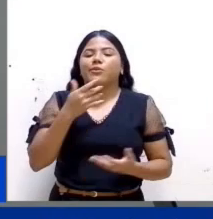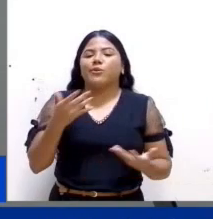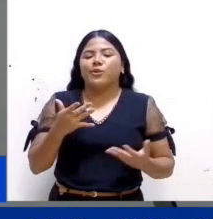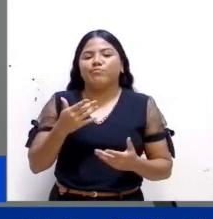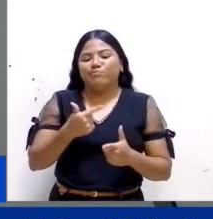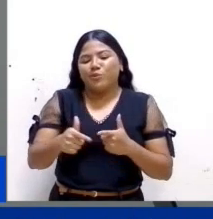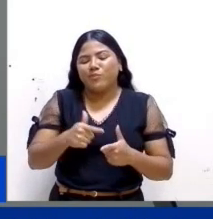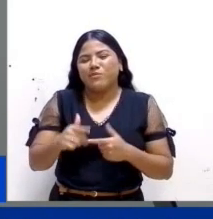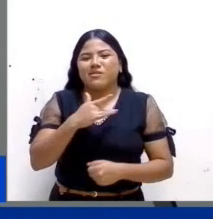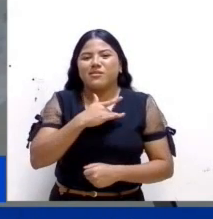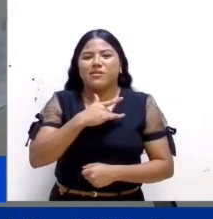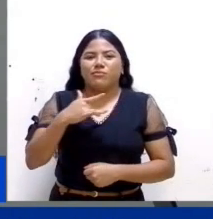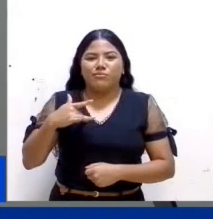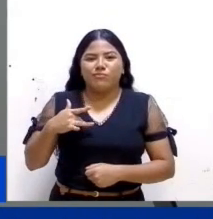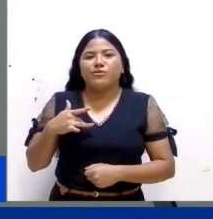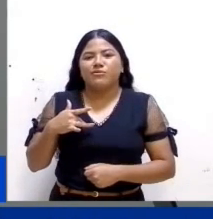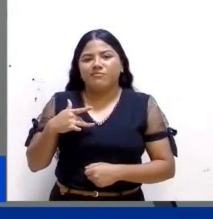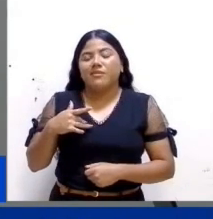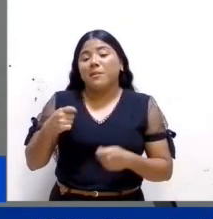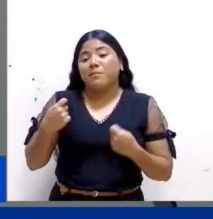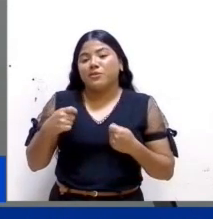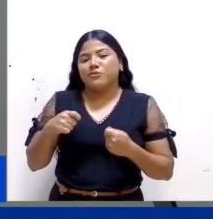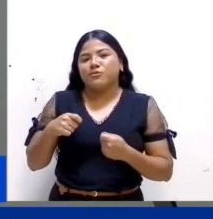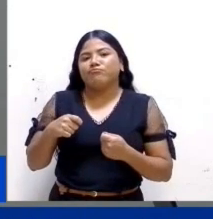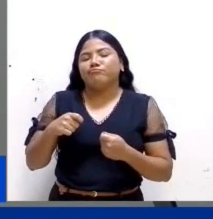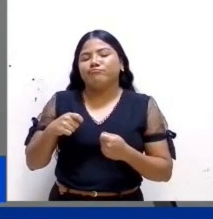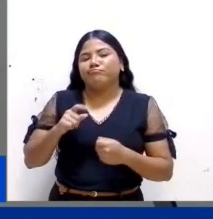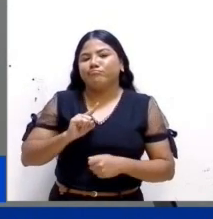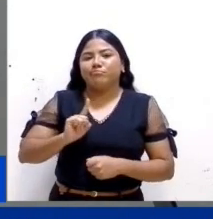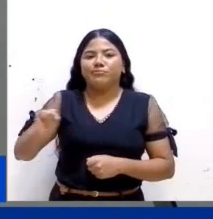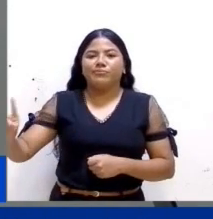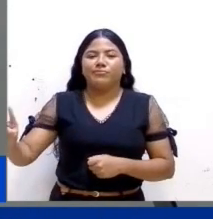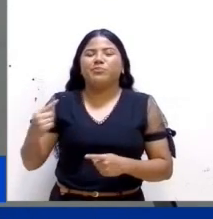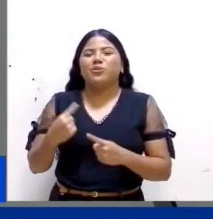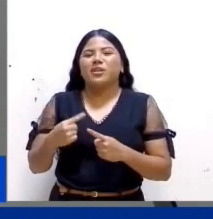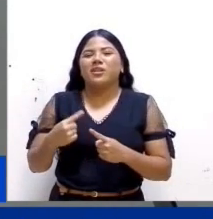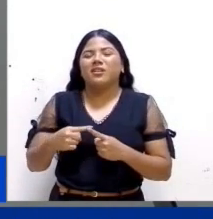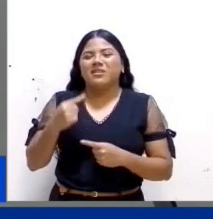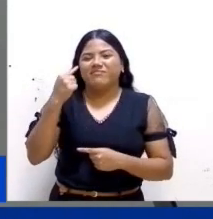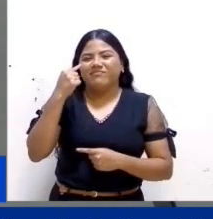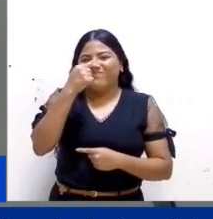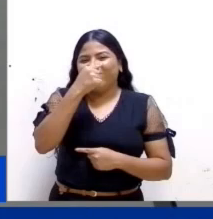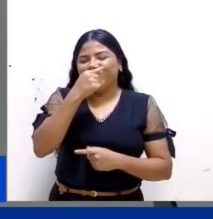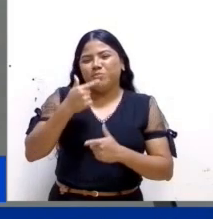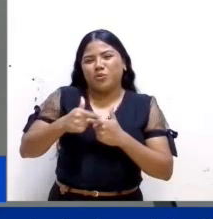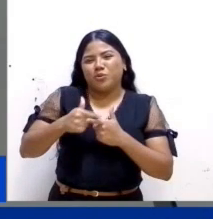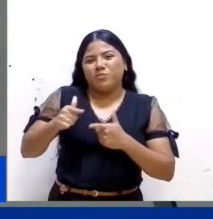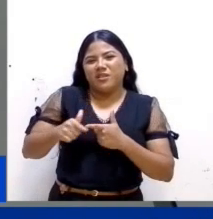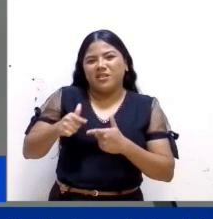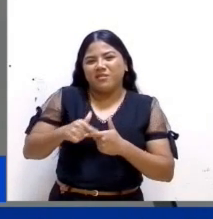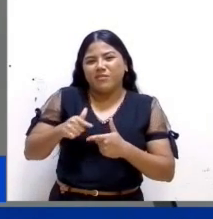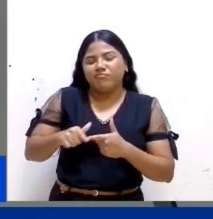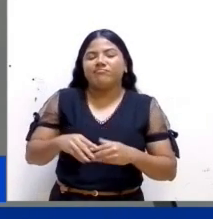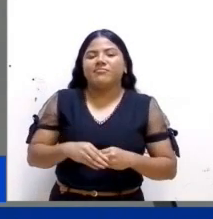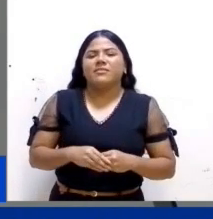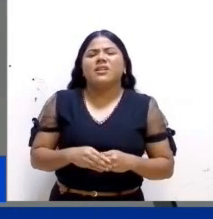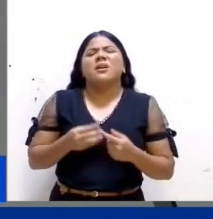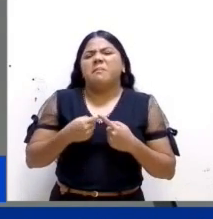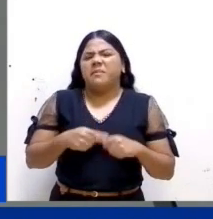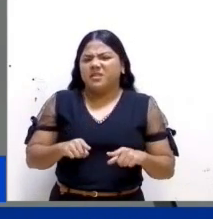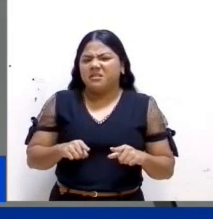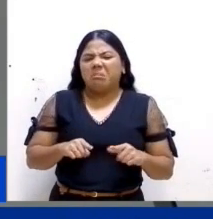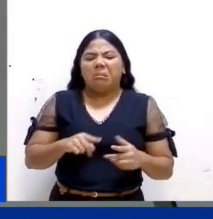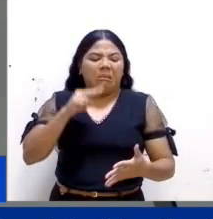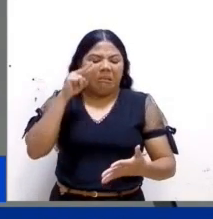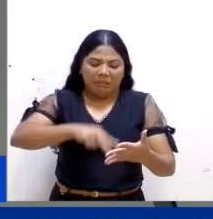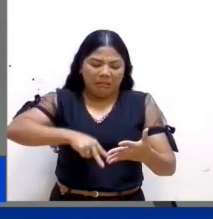acabou saindo, terminou o mandato dele sem ele estar trabalhando por causa de um problema na visão. Alguém que lê muito, muito.